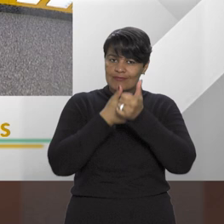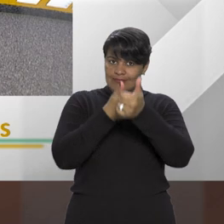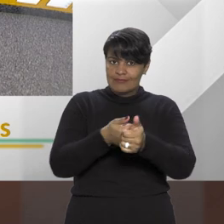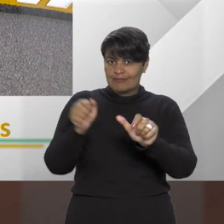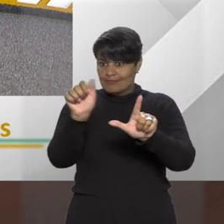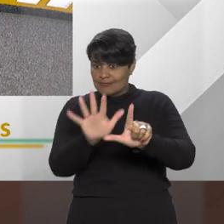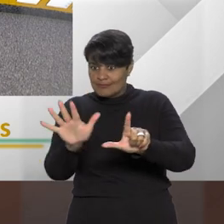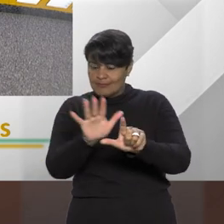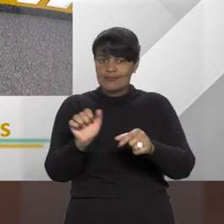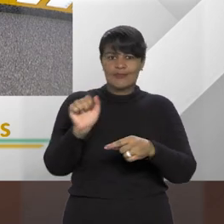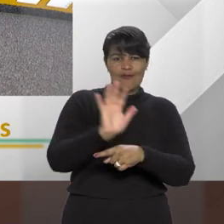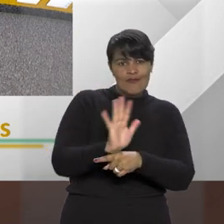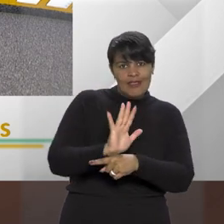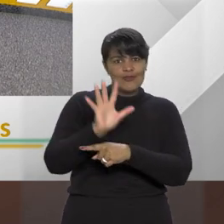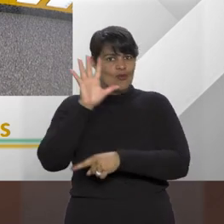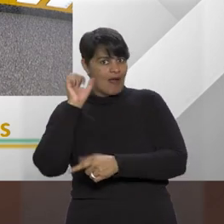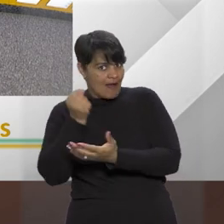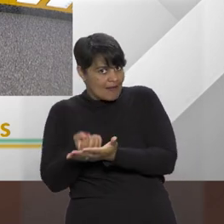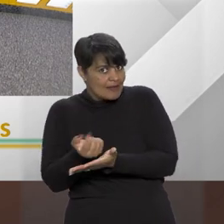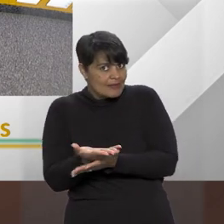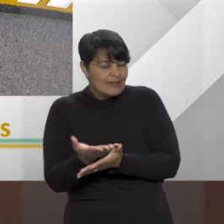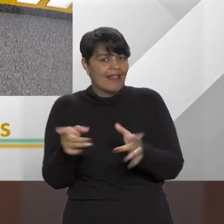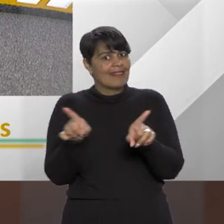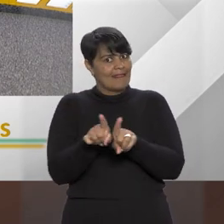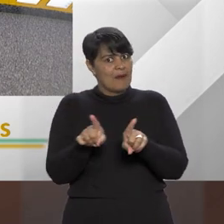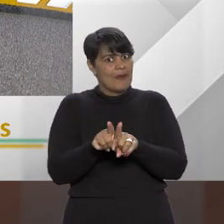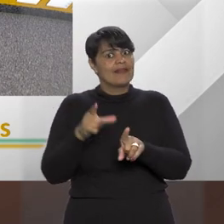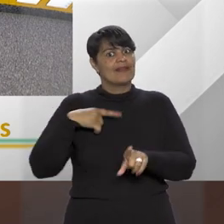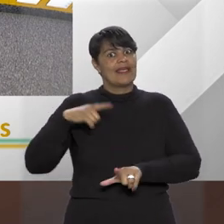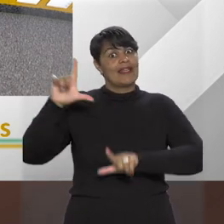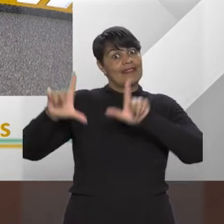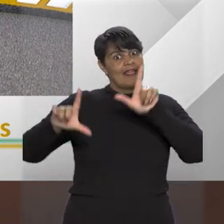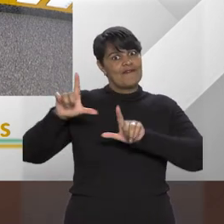e da Rádio Justiça. E não se esquece, viu? Se inscreve no nosso canal